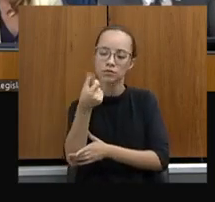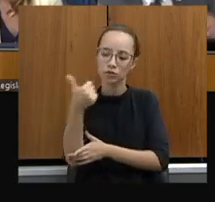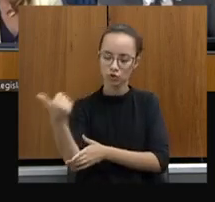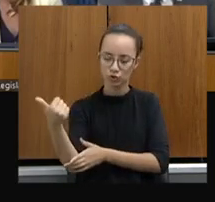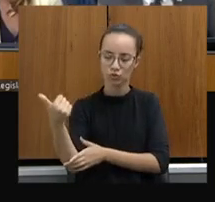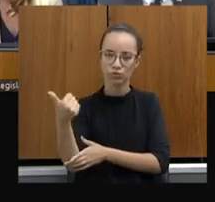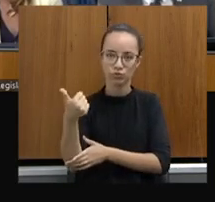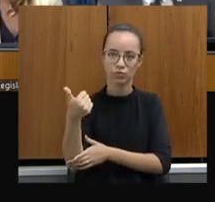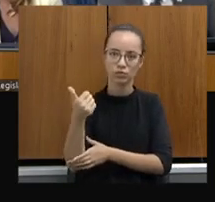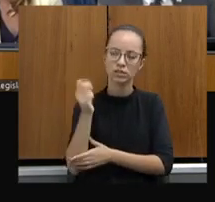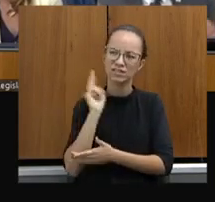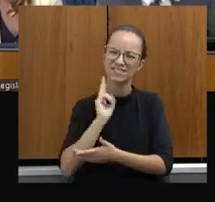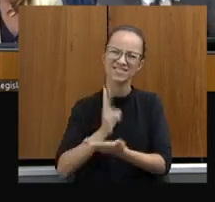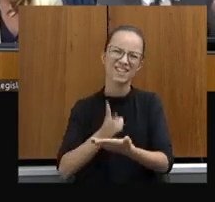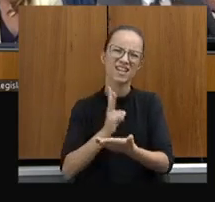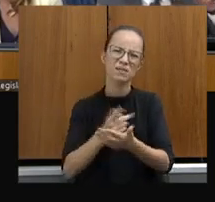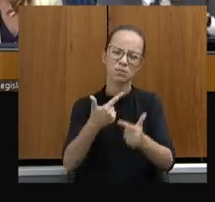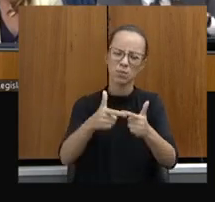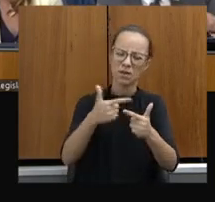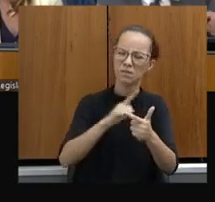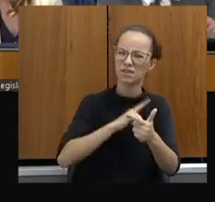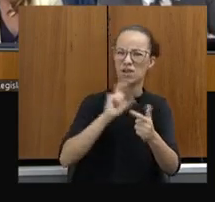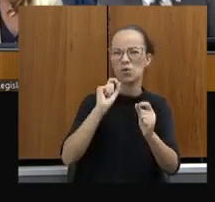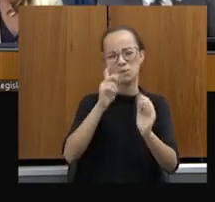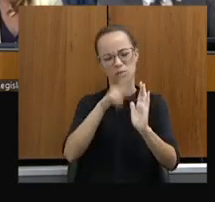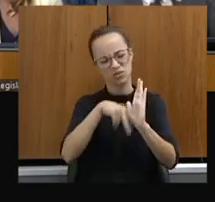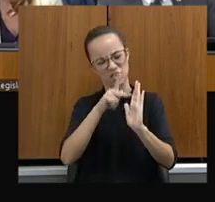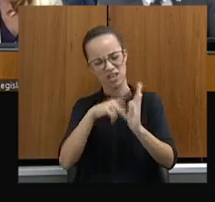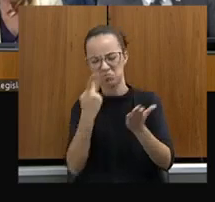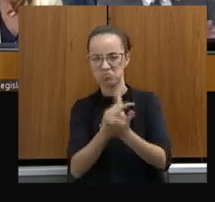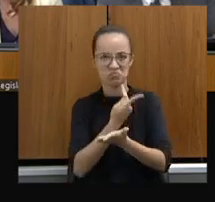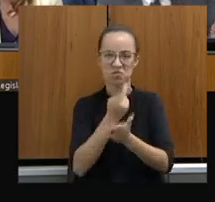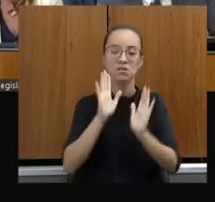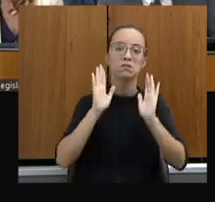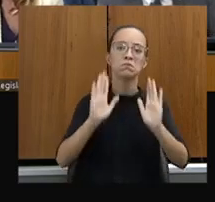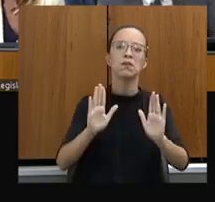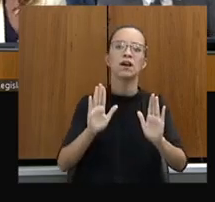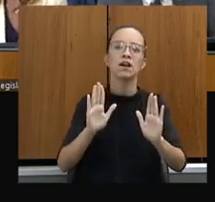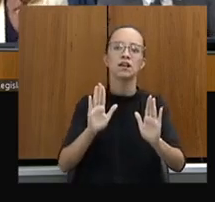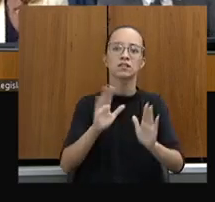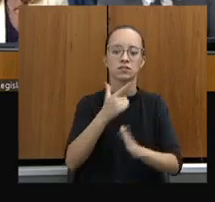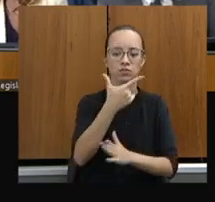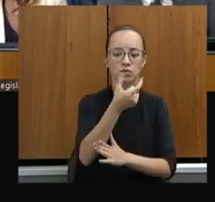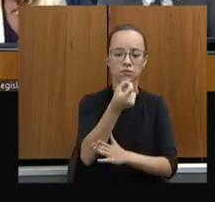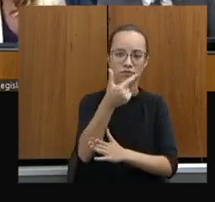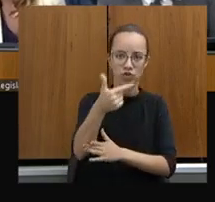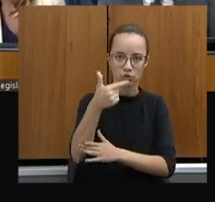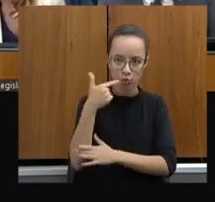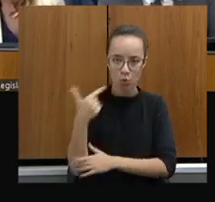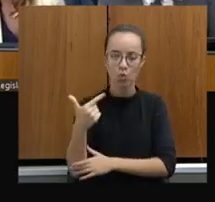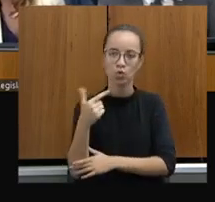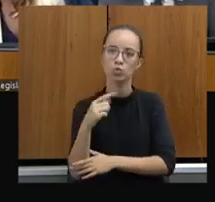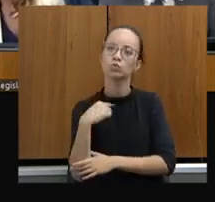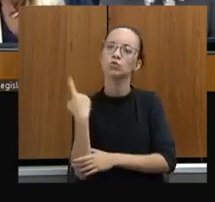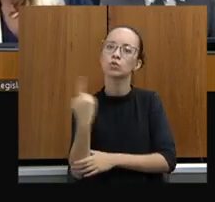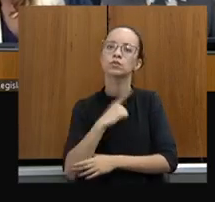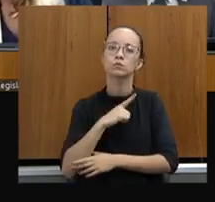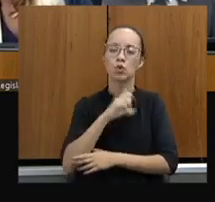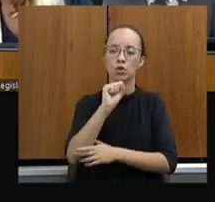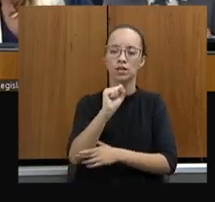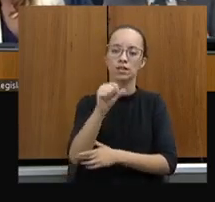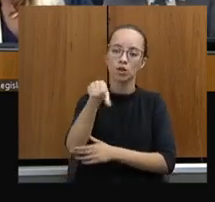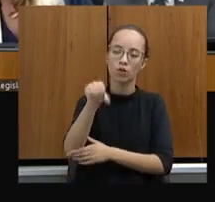né um probleminha alguma questão de projeto tudo mais acontecendo mas é 2022 nós estamos com o número de